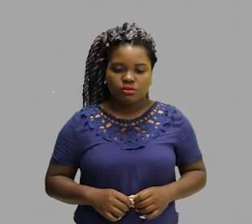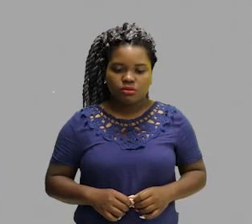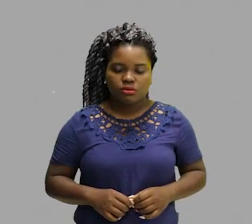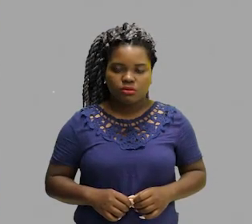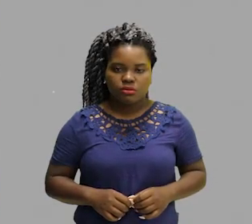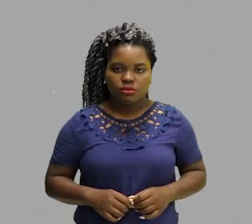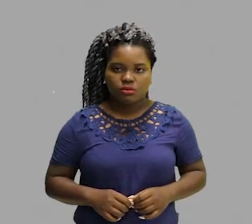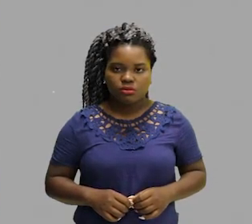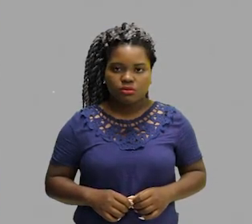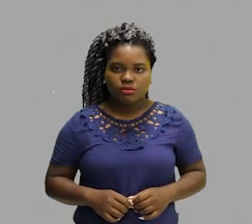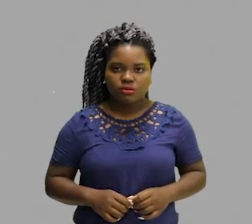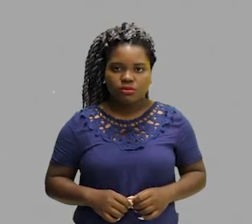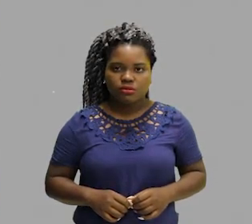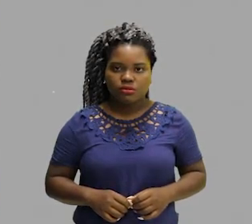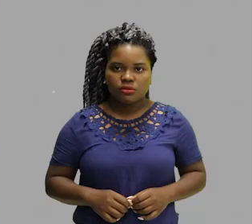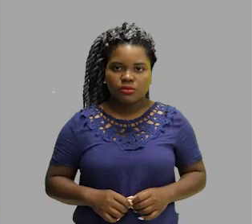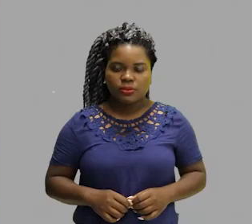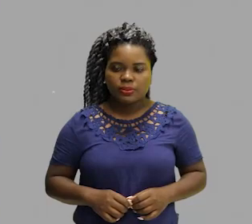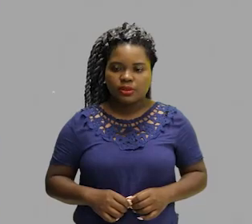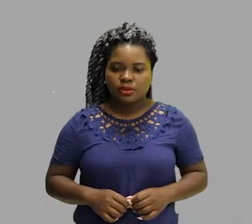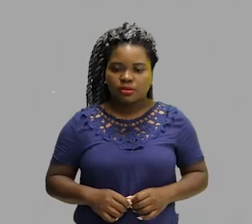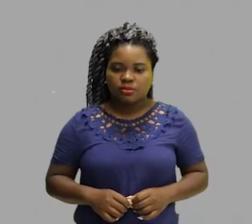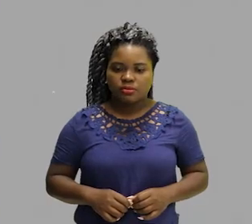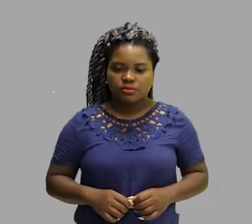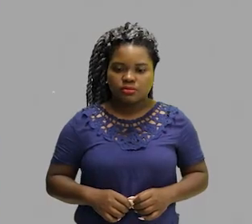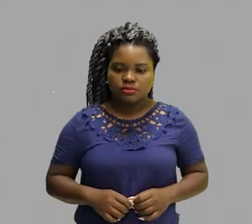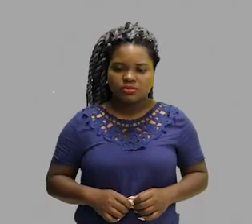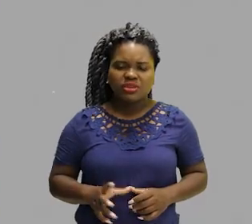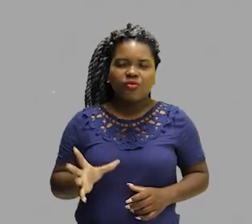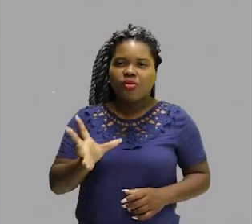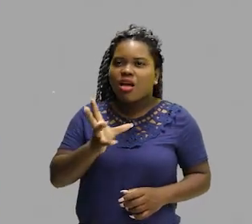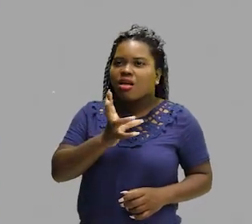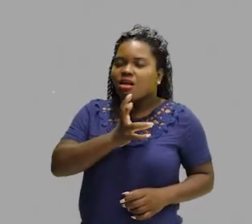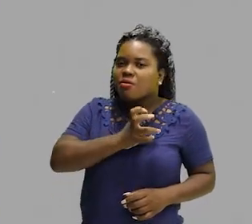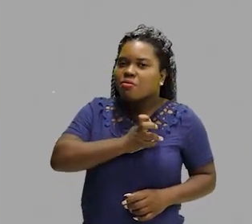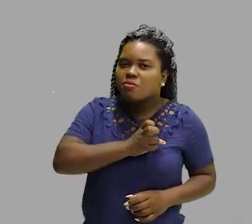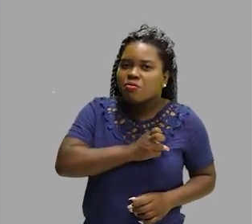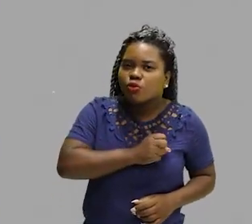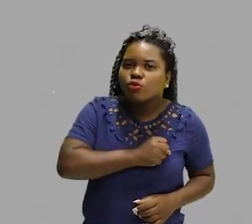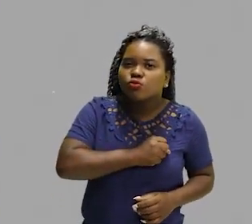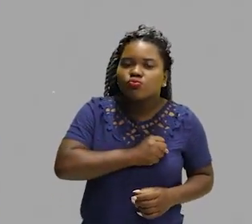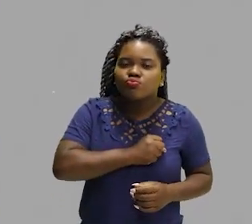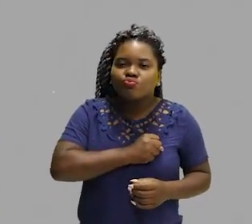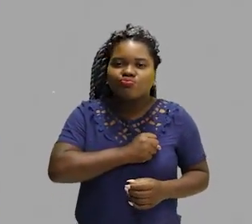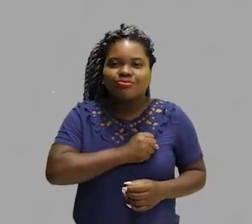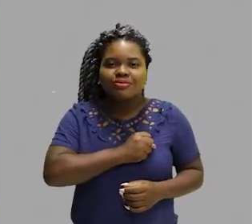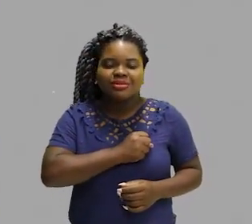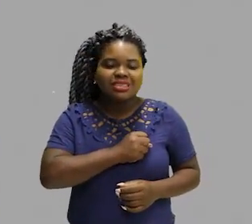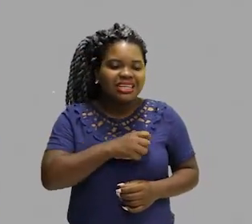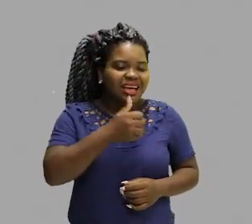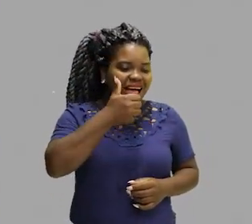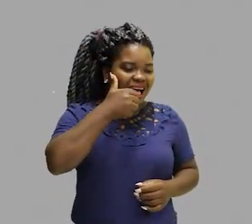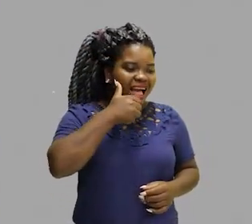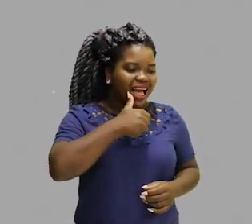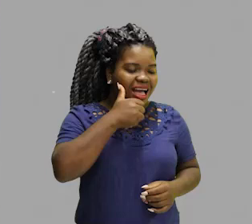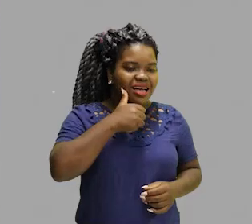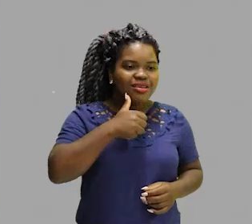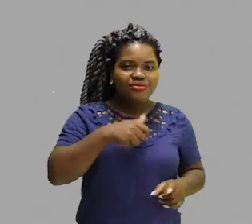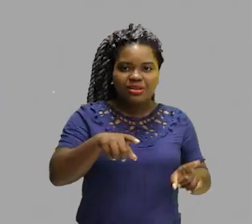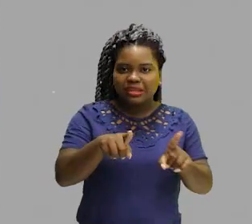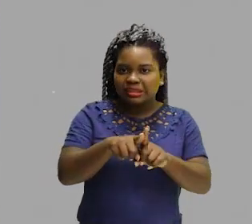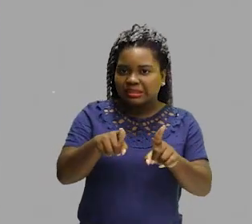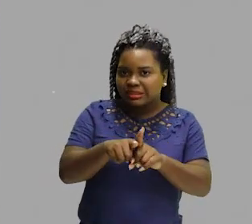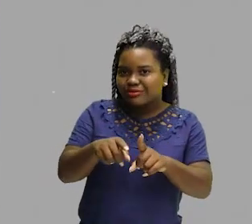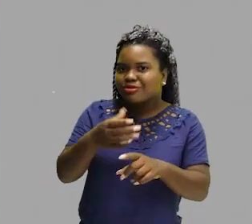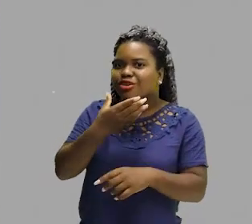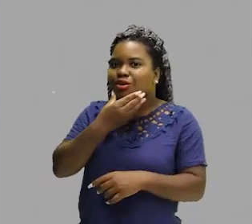acompanhamento musical. E outra coisa, né? Esse amor entre a mulher e o seu ser amado,